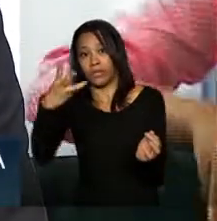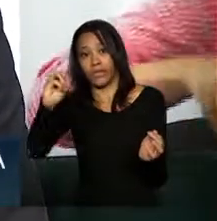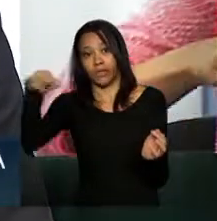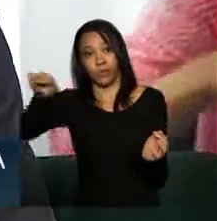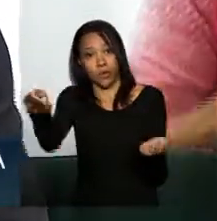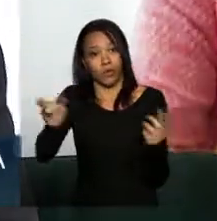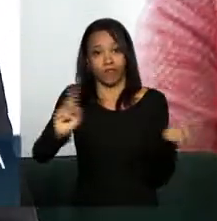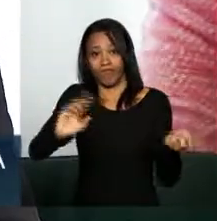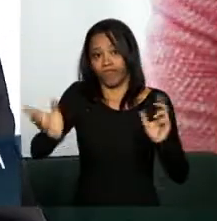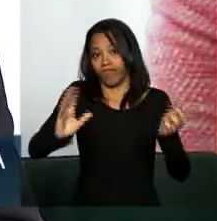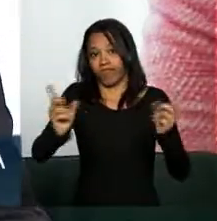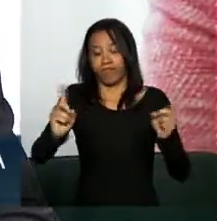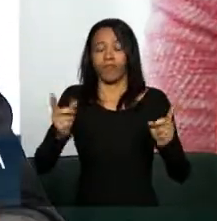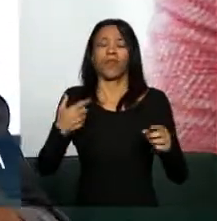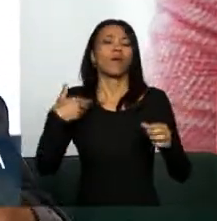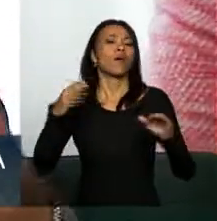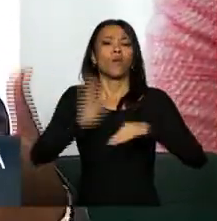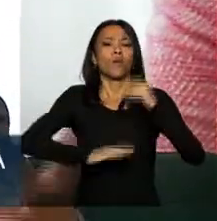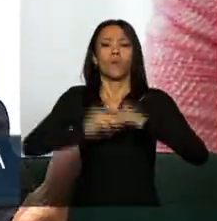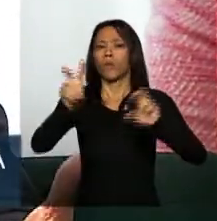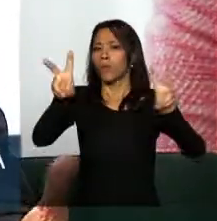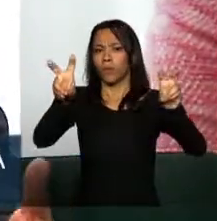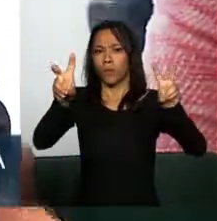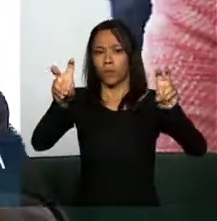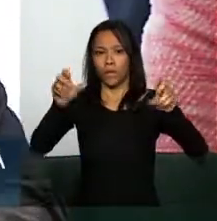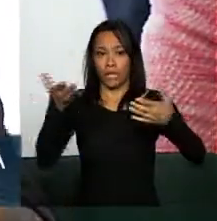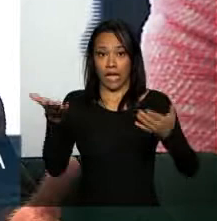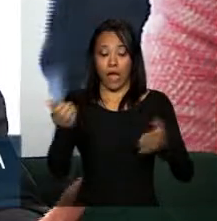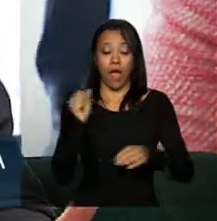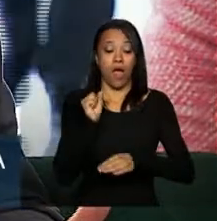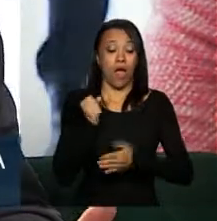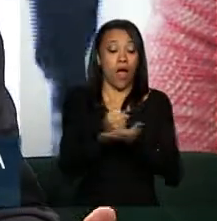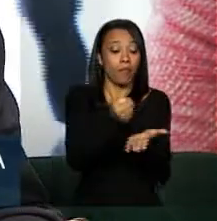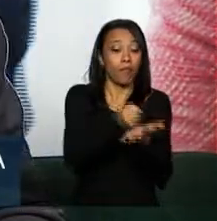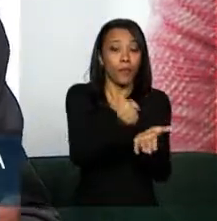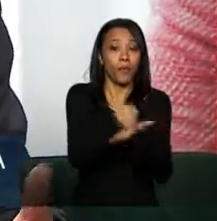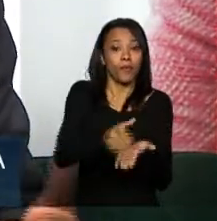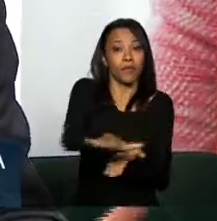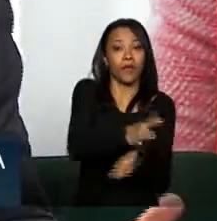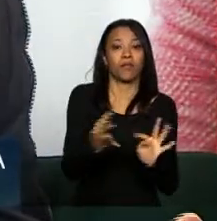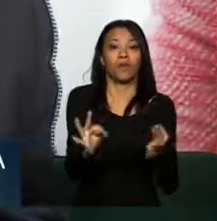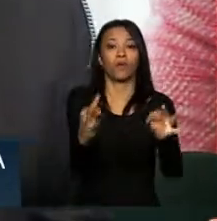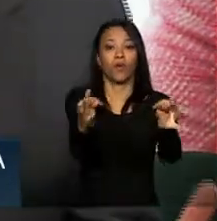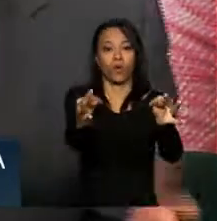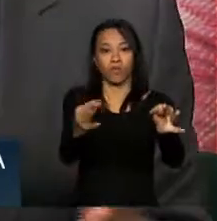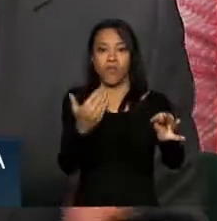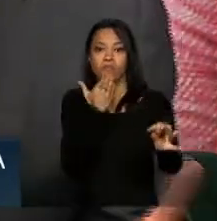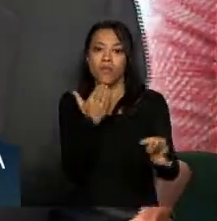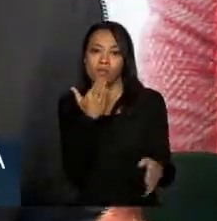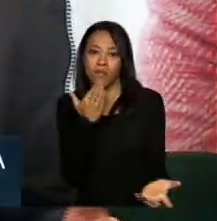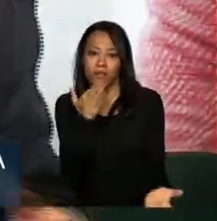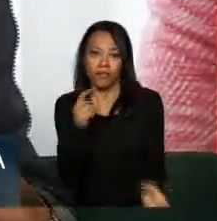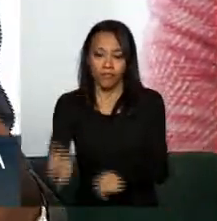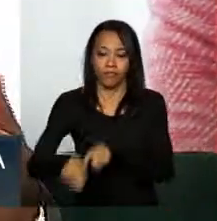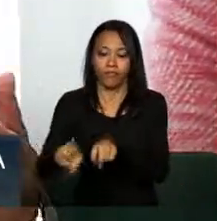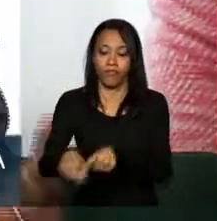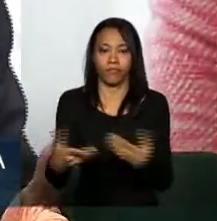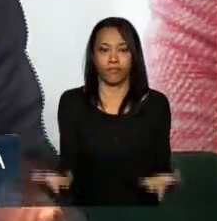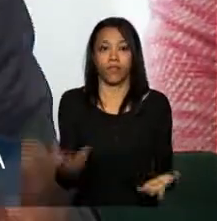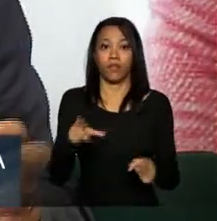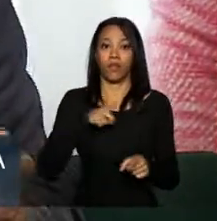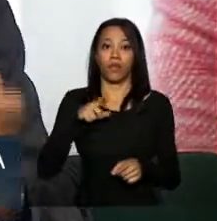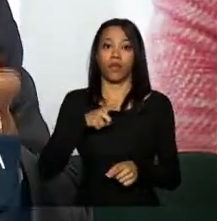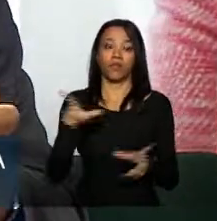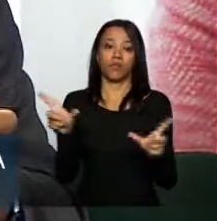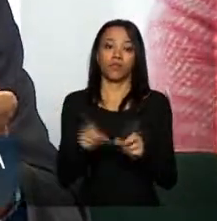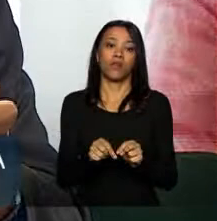ministro, é em relação à assistência técnica, porque você ter recursos, mas assistência técnica sendo precária. Você tem a Anatel, que já está há um